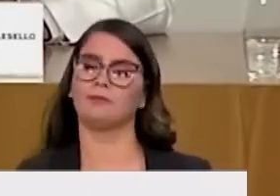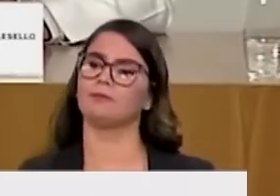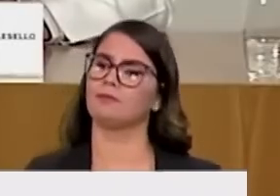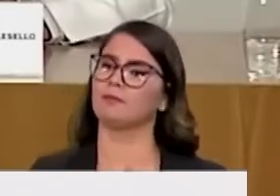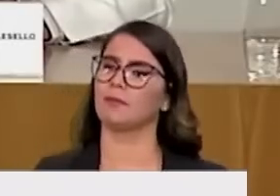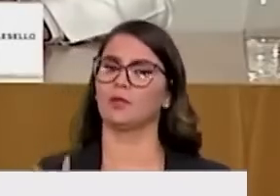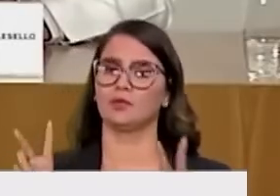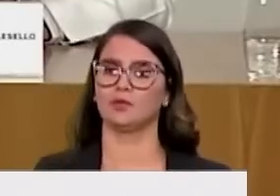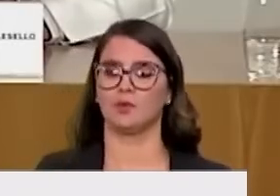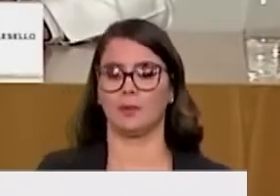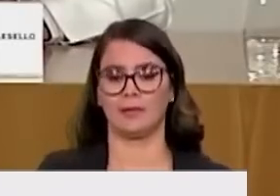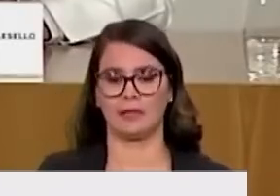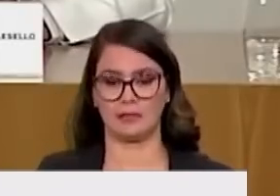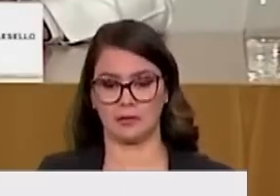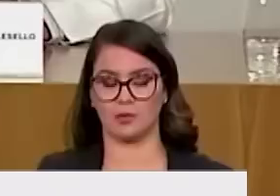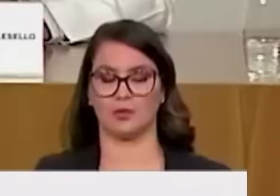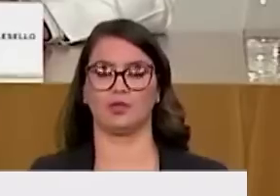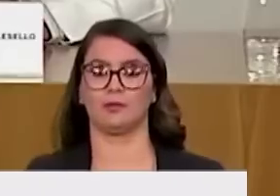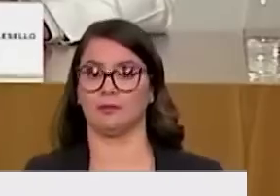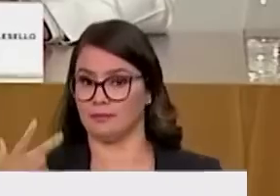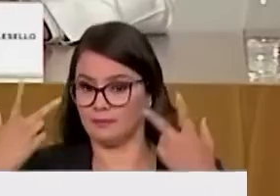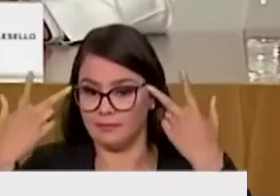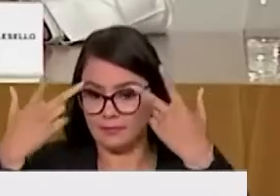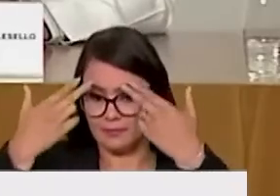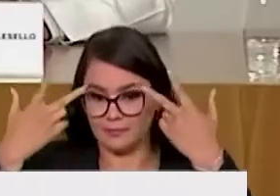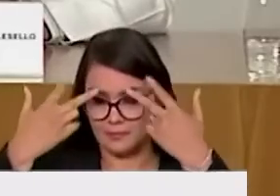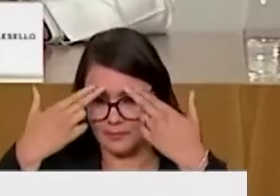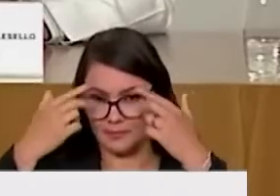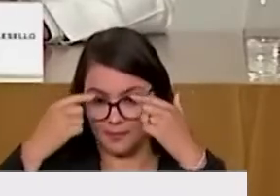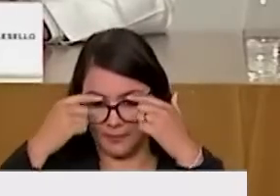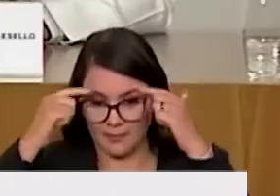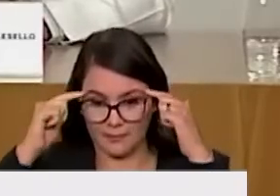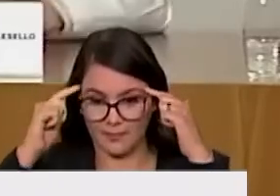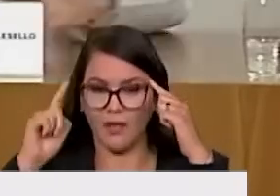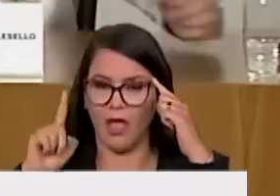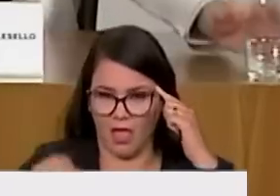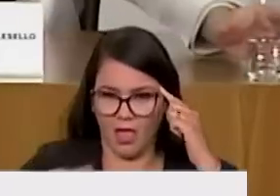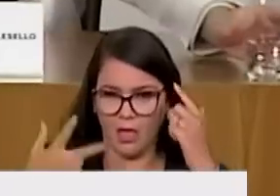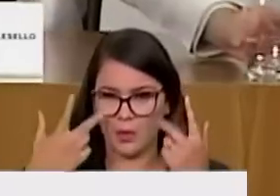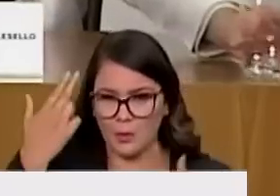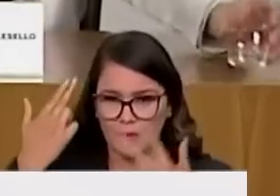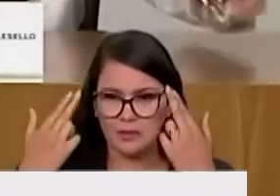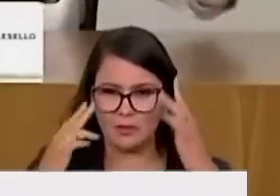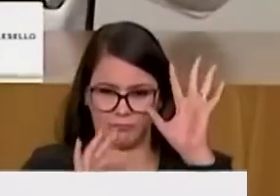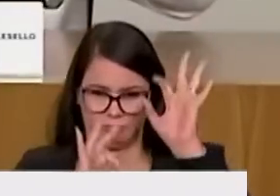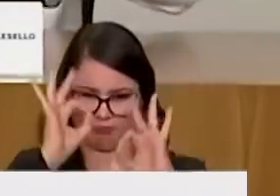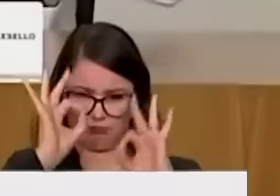esse procedimento na pálpebra, a blefaroplastia. Se ele é um procedimento estético, se puderem